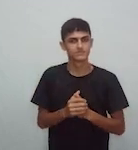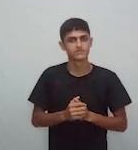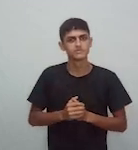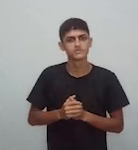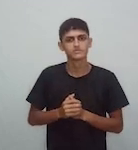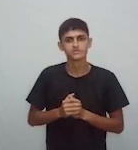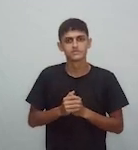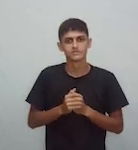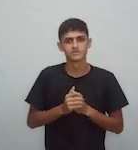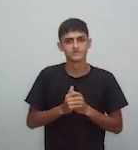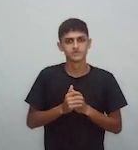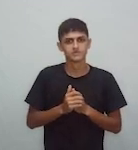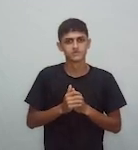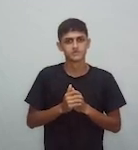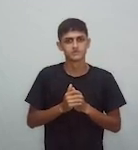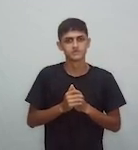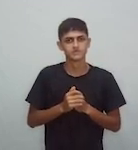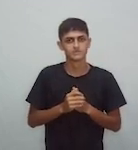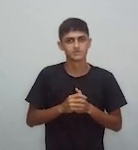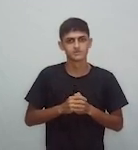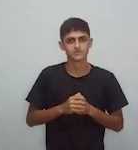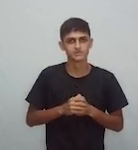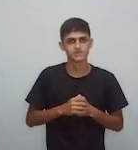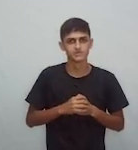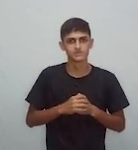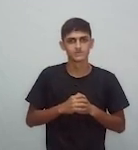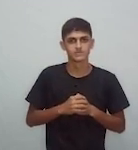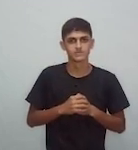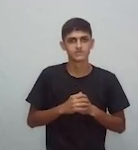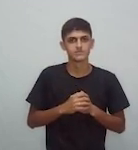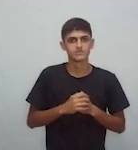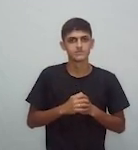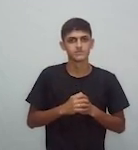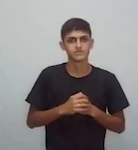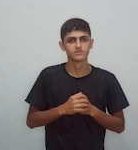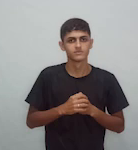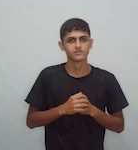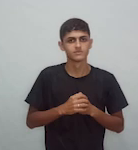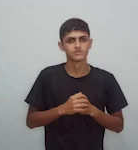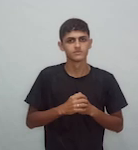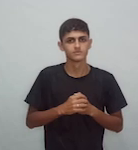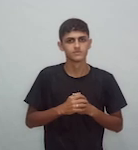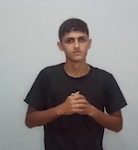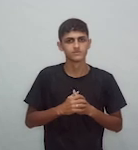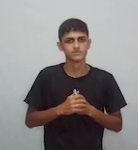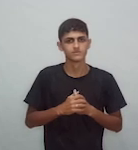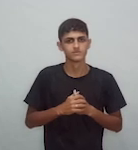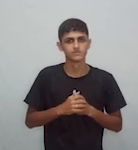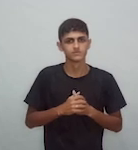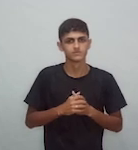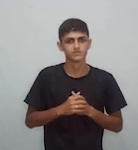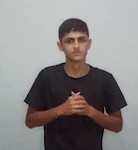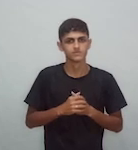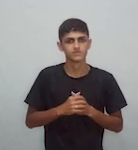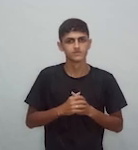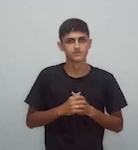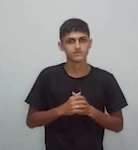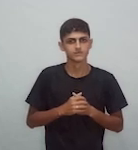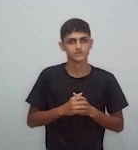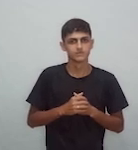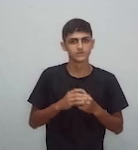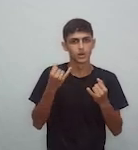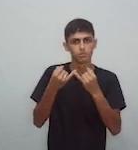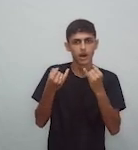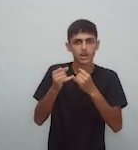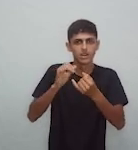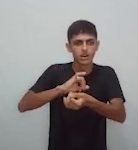elétrico, que é essa bainha de mielina, que ela é formada aí por uma camada lipídica, certo? Depois vocês vão entender o que é, como se fosse uma